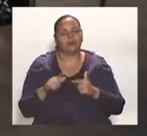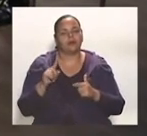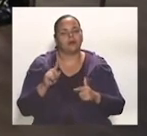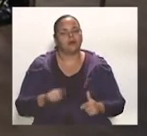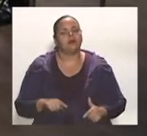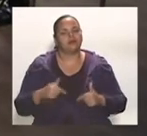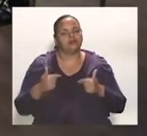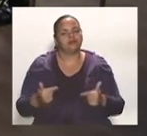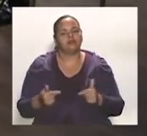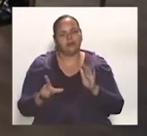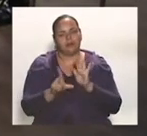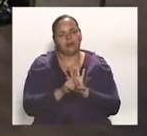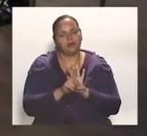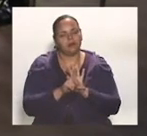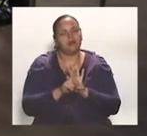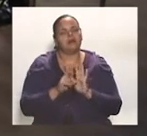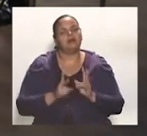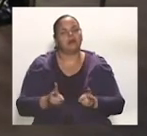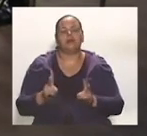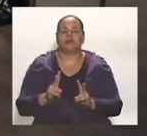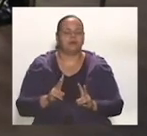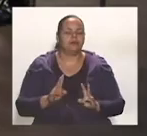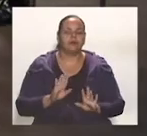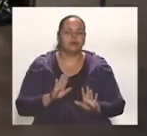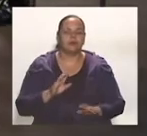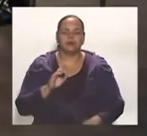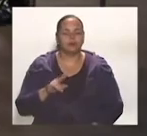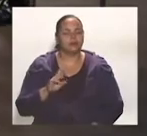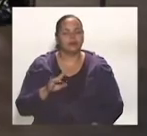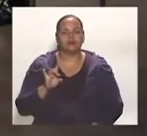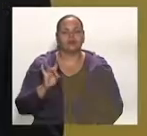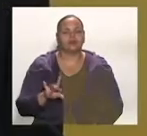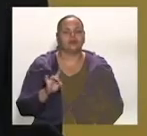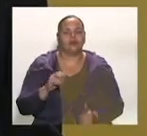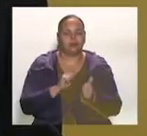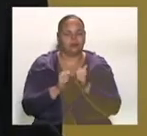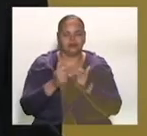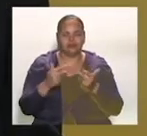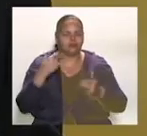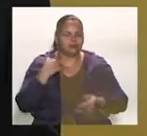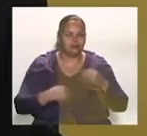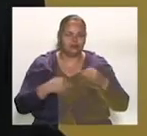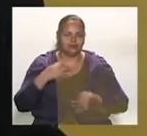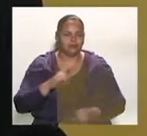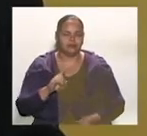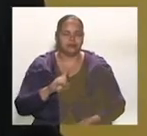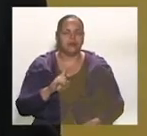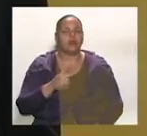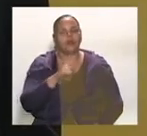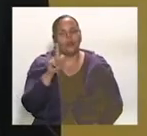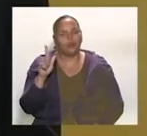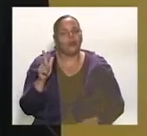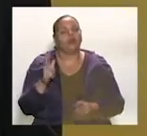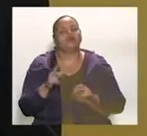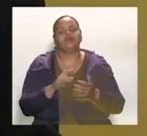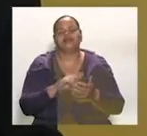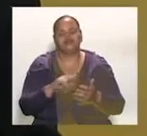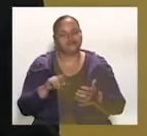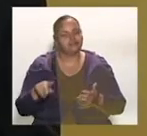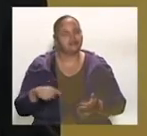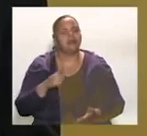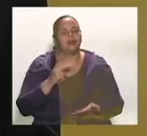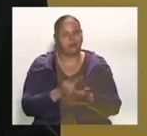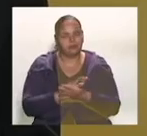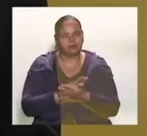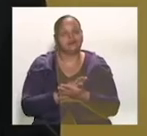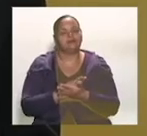uma legislação avançada, não é só nessa área, não, em muitas áreas. O nosso problema é implementar essas leis. Sempre foi